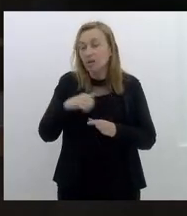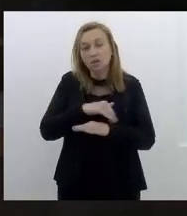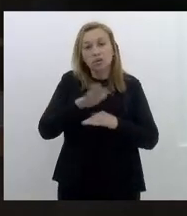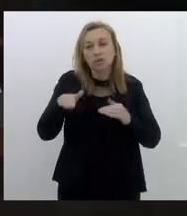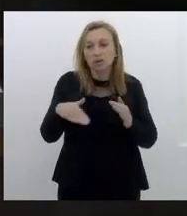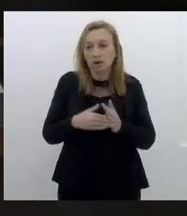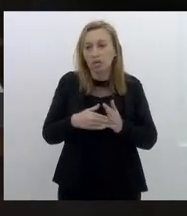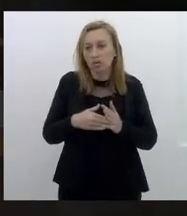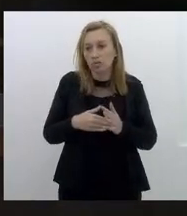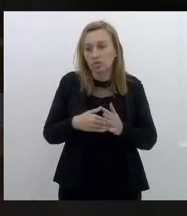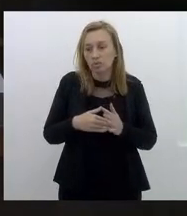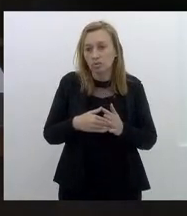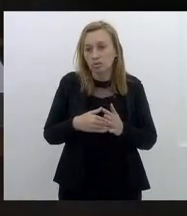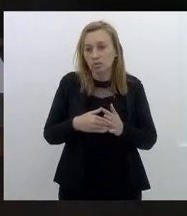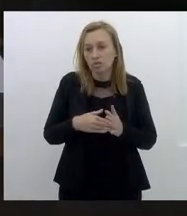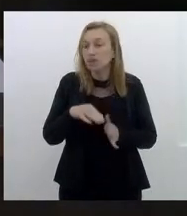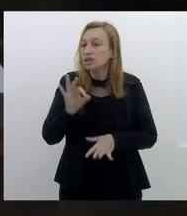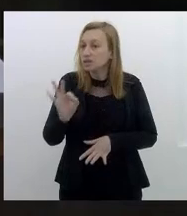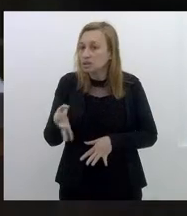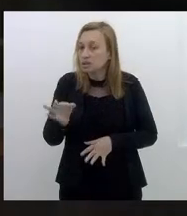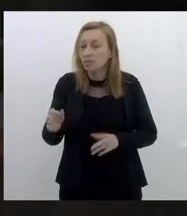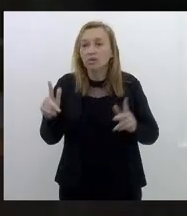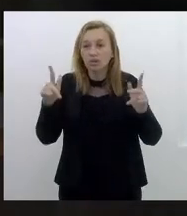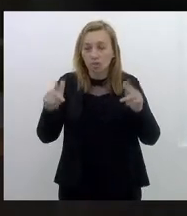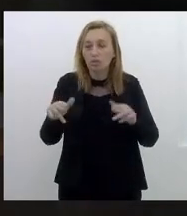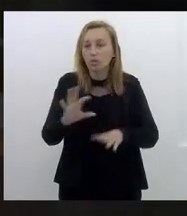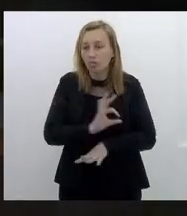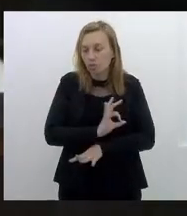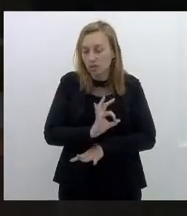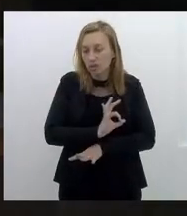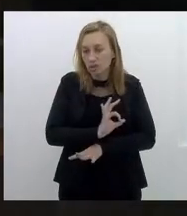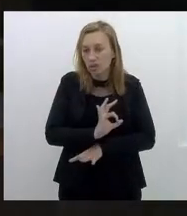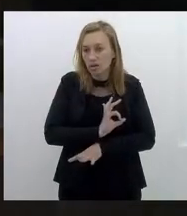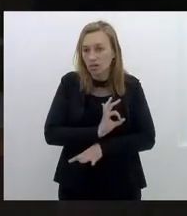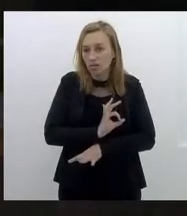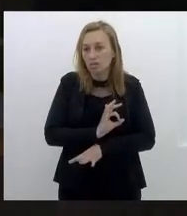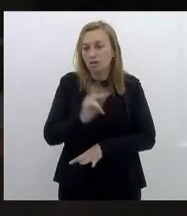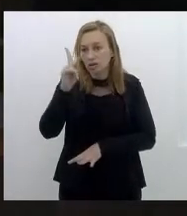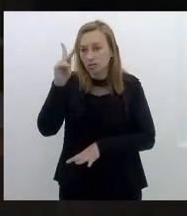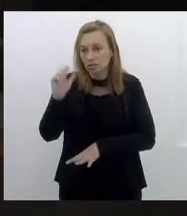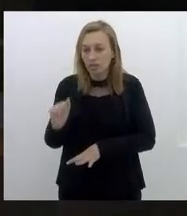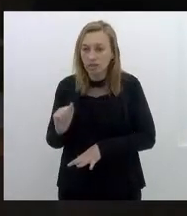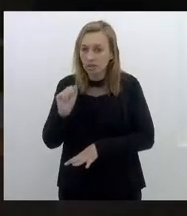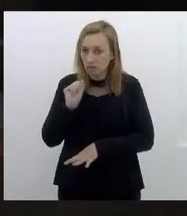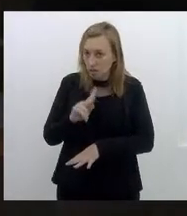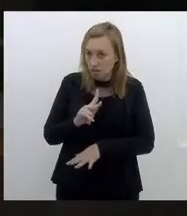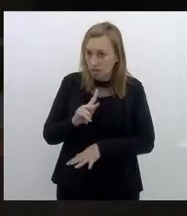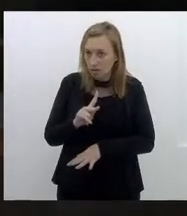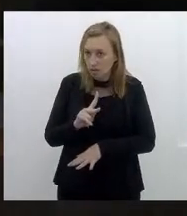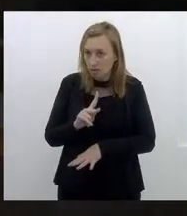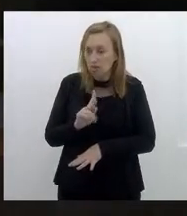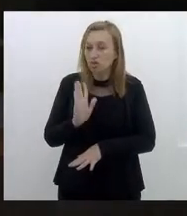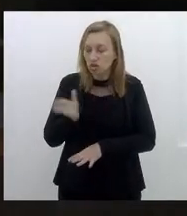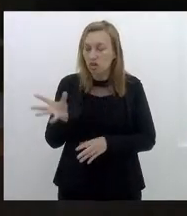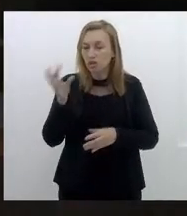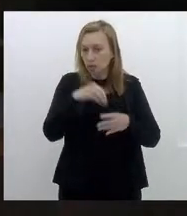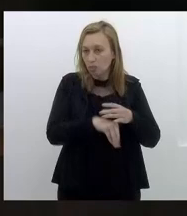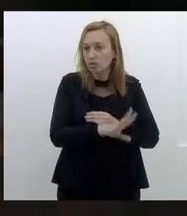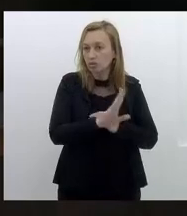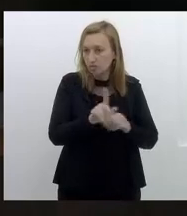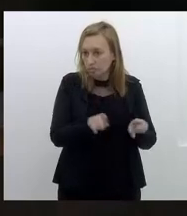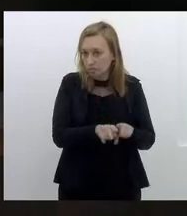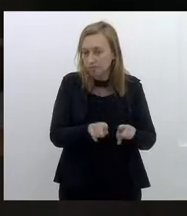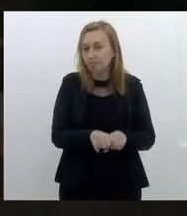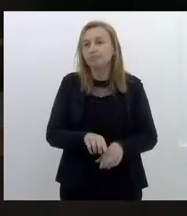com a exatamente igual como o policial que que for aposentado Ok já está incluído